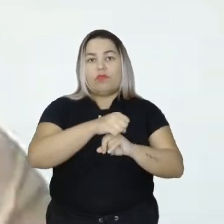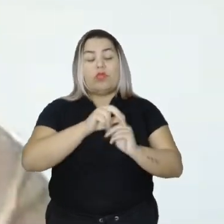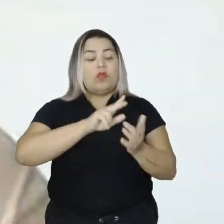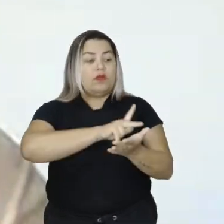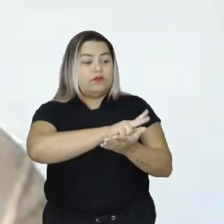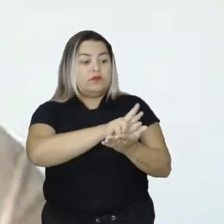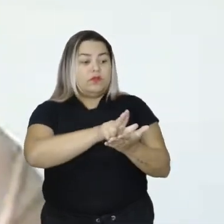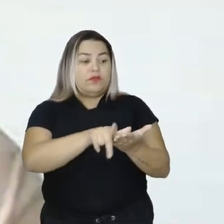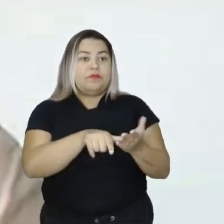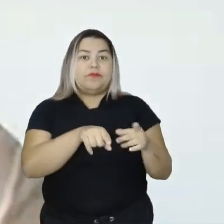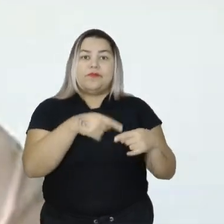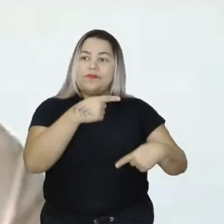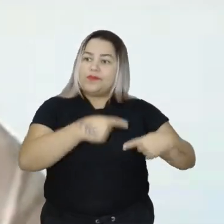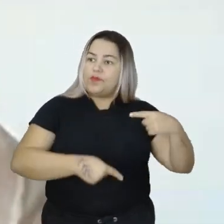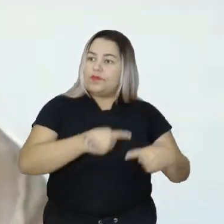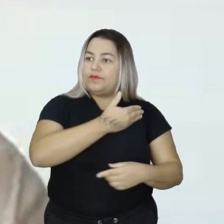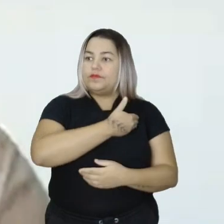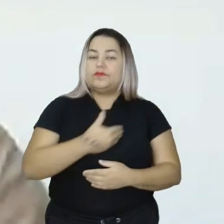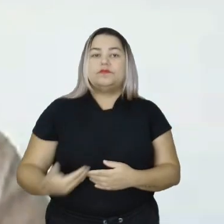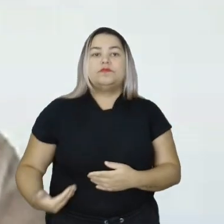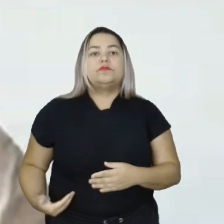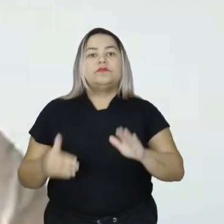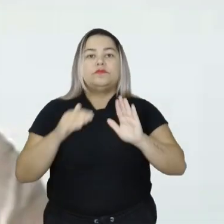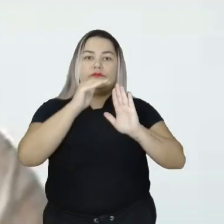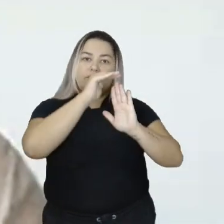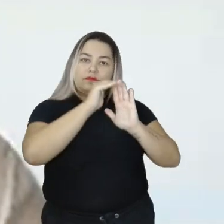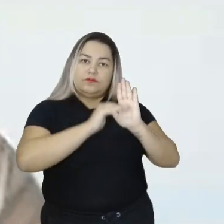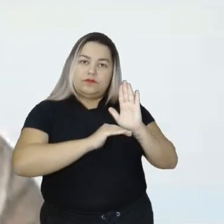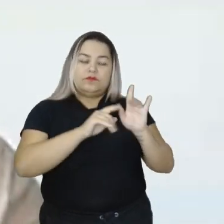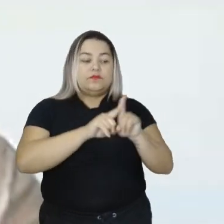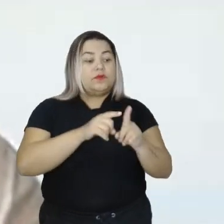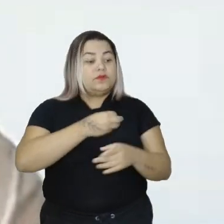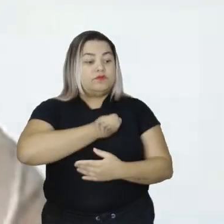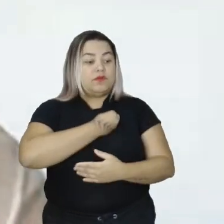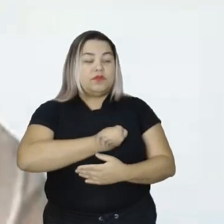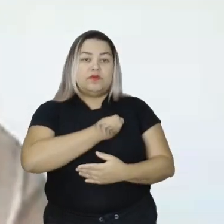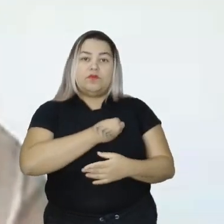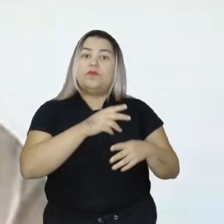diversos políticas públicas e programas com participação popular.